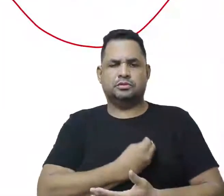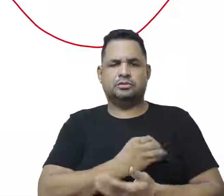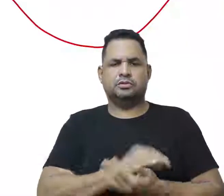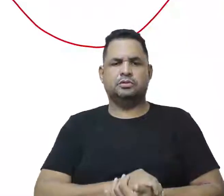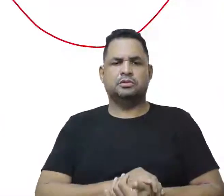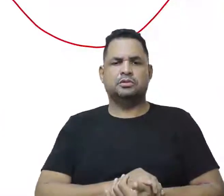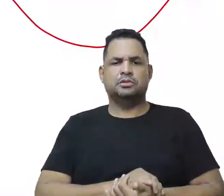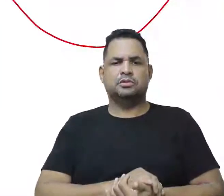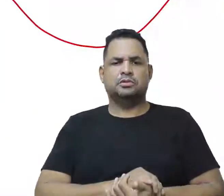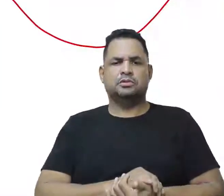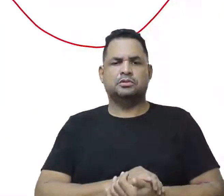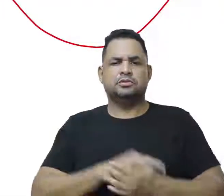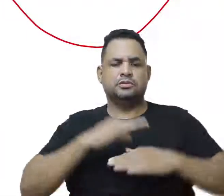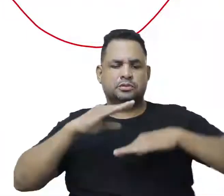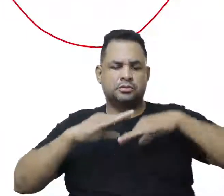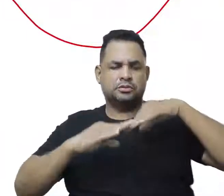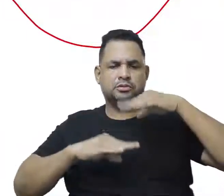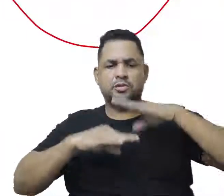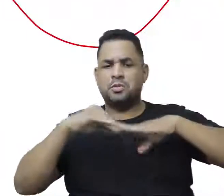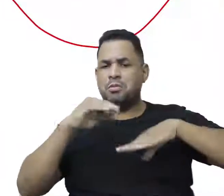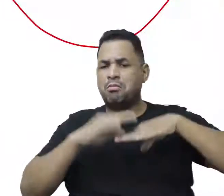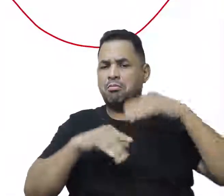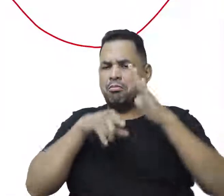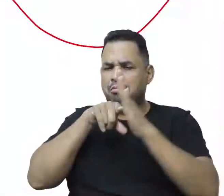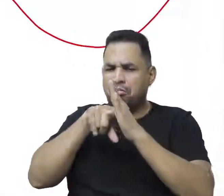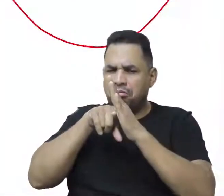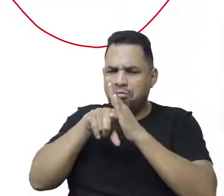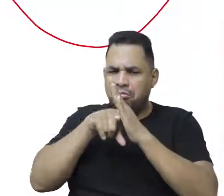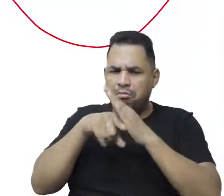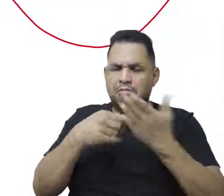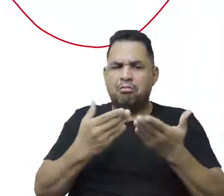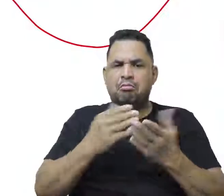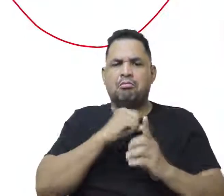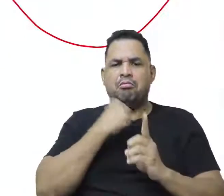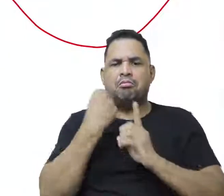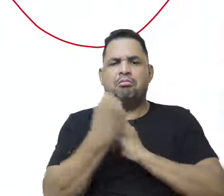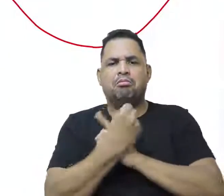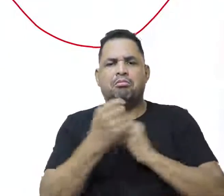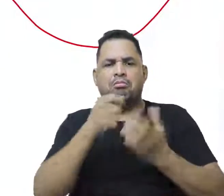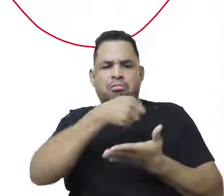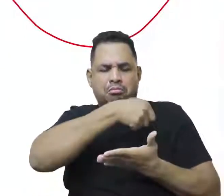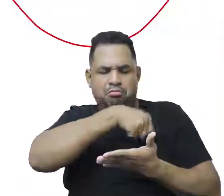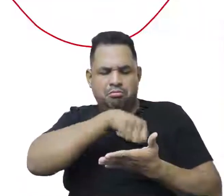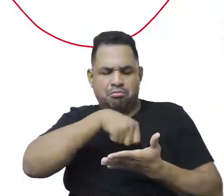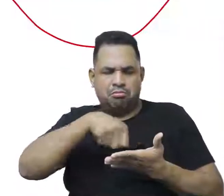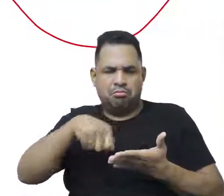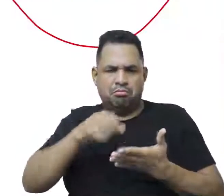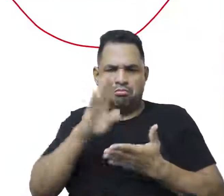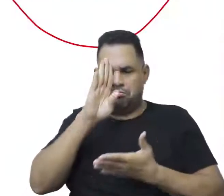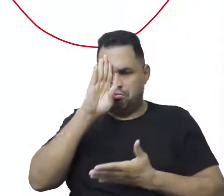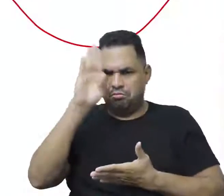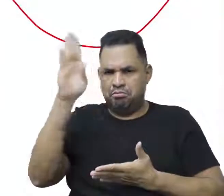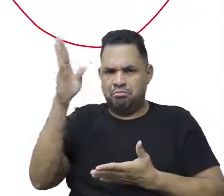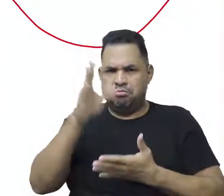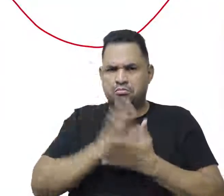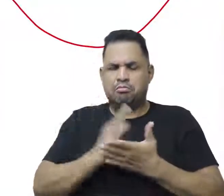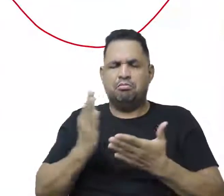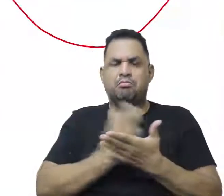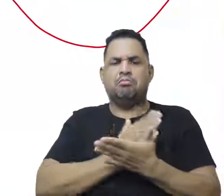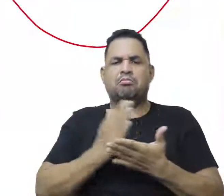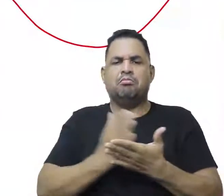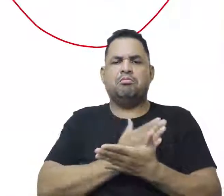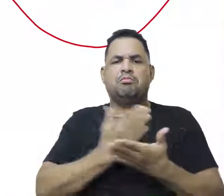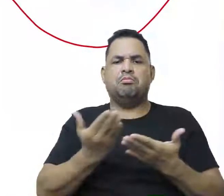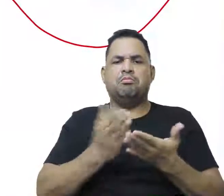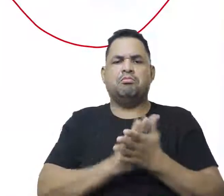então os estudiosos conte ele escreveu né Principalmente a sua obra ela